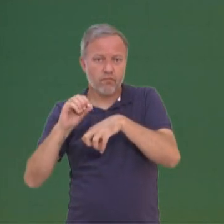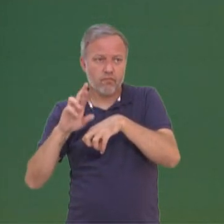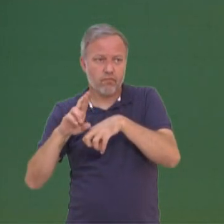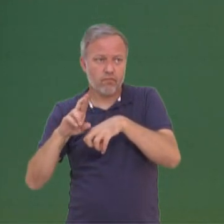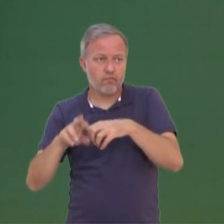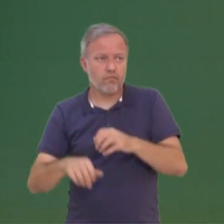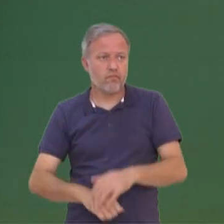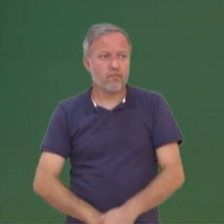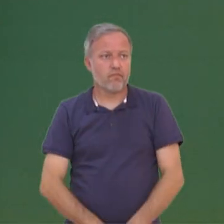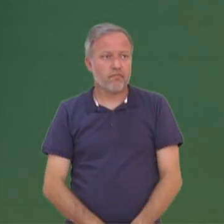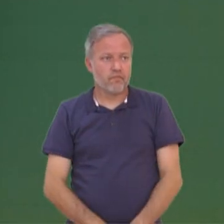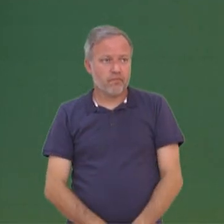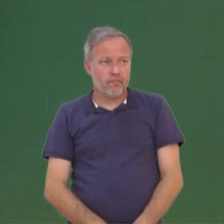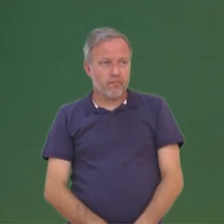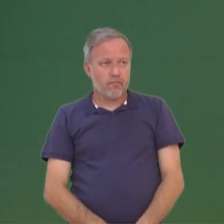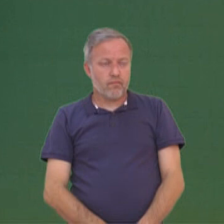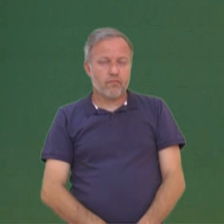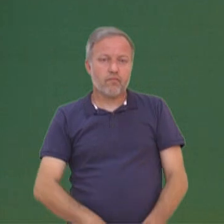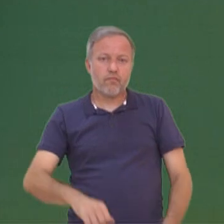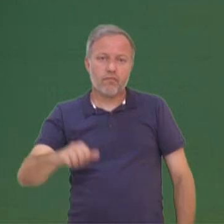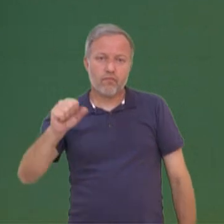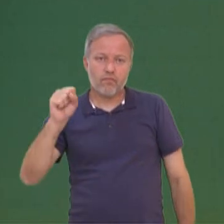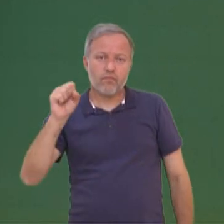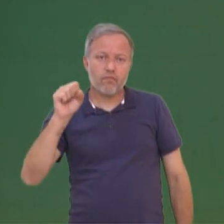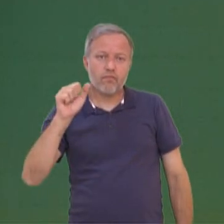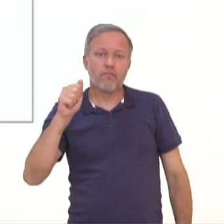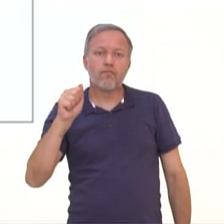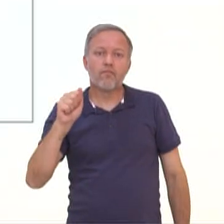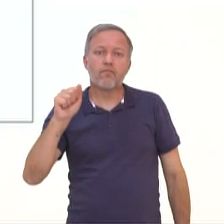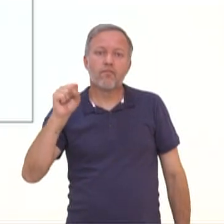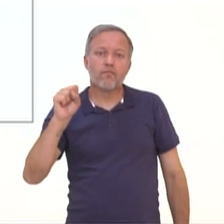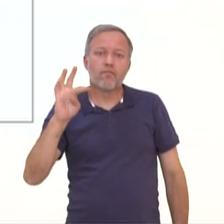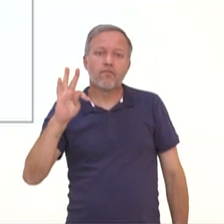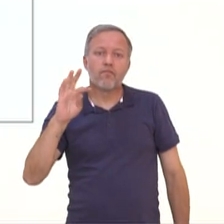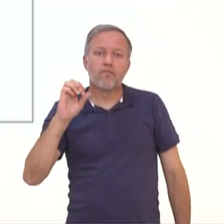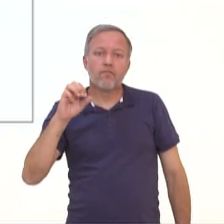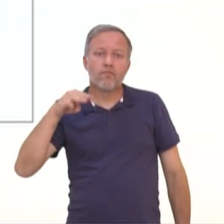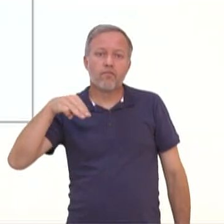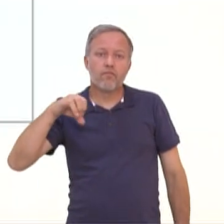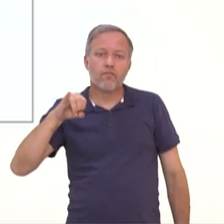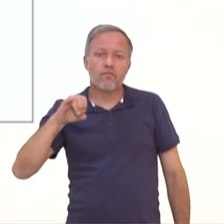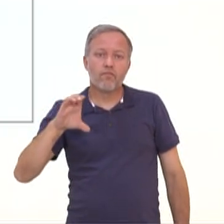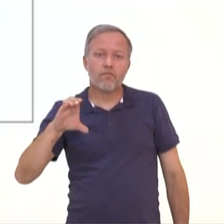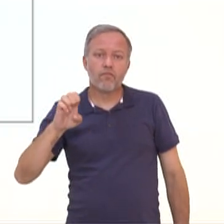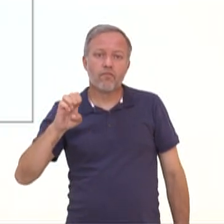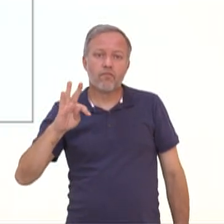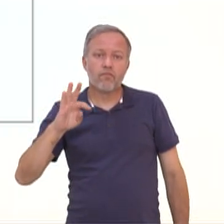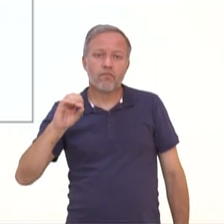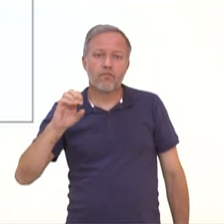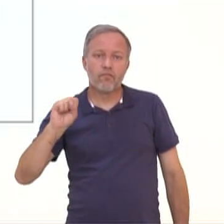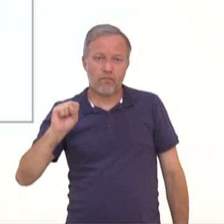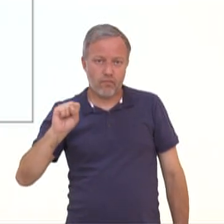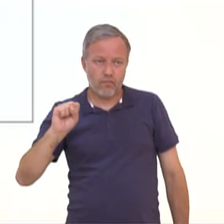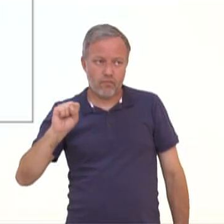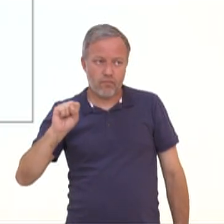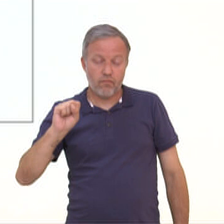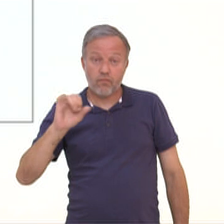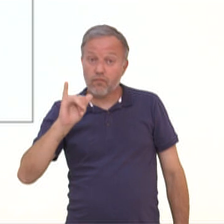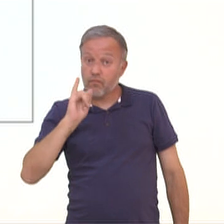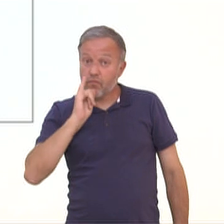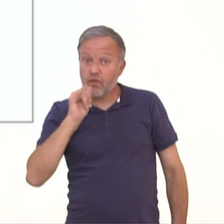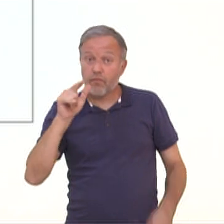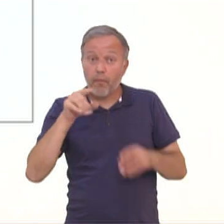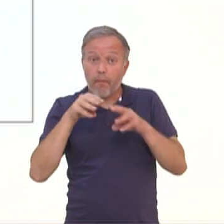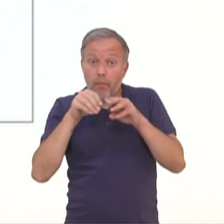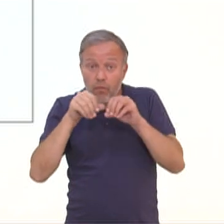Ascomicetus, esses são fungos fenomenais, gente. Os fermentos, né? Os coalhos,